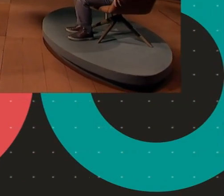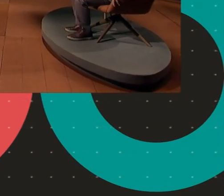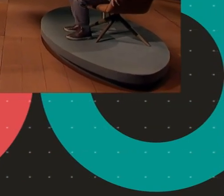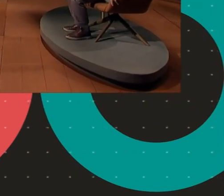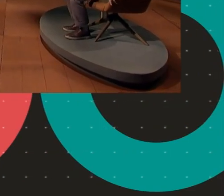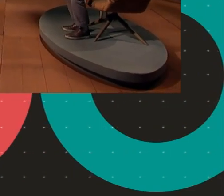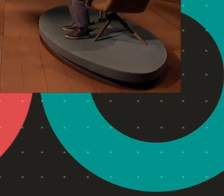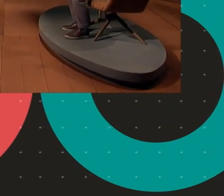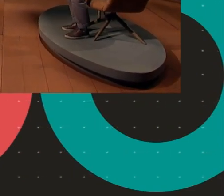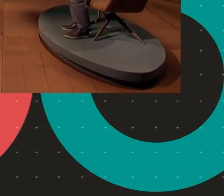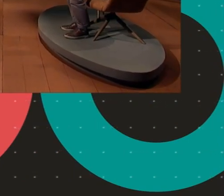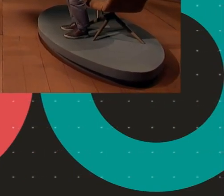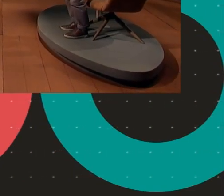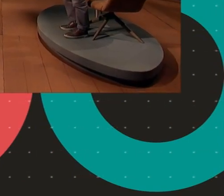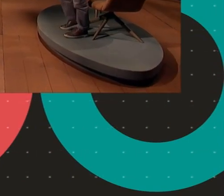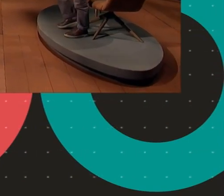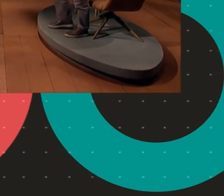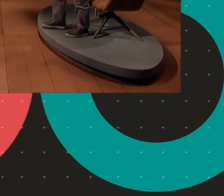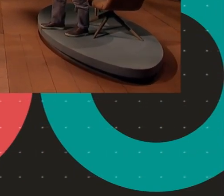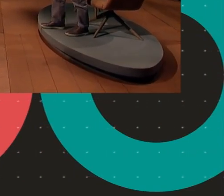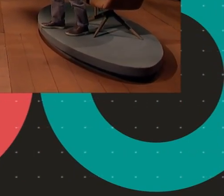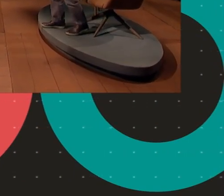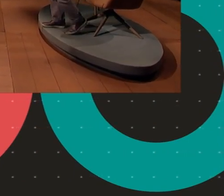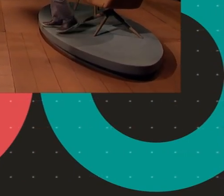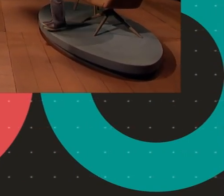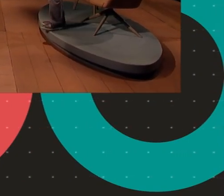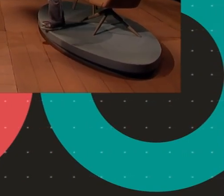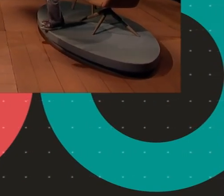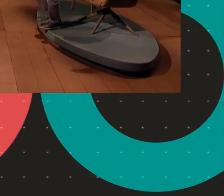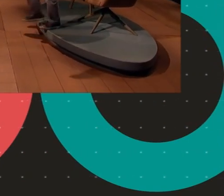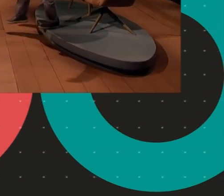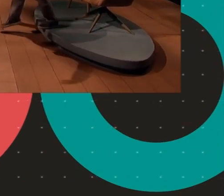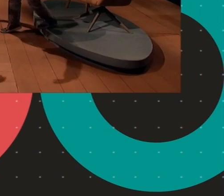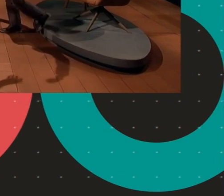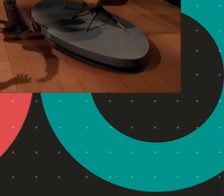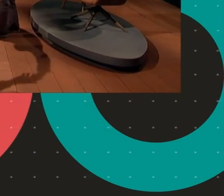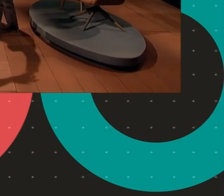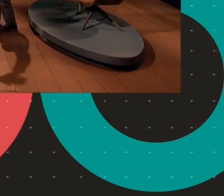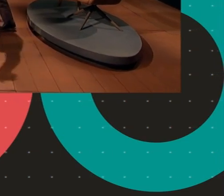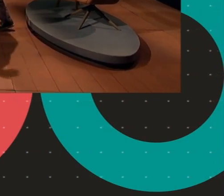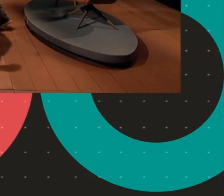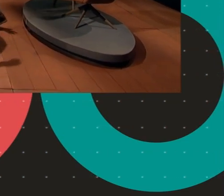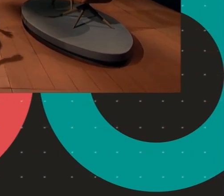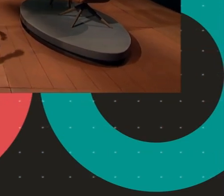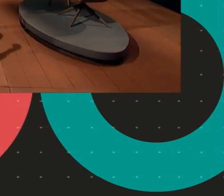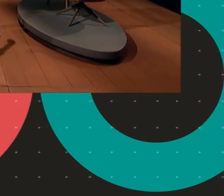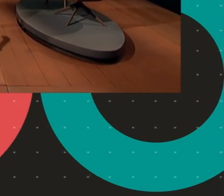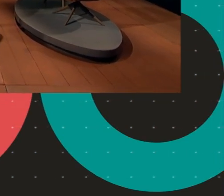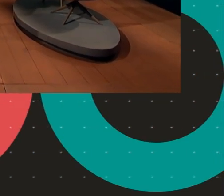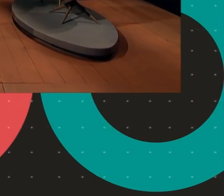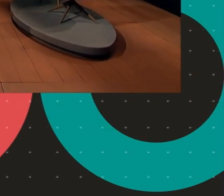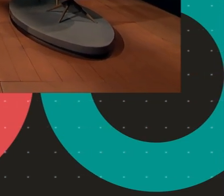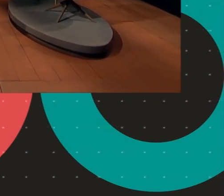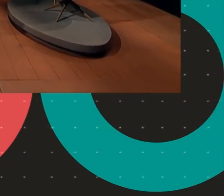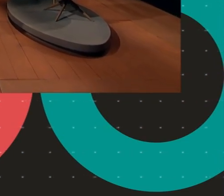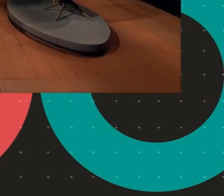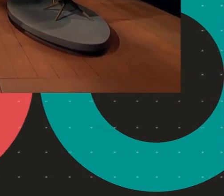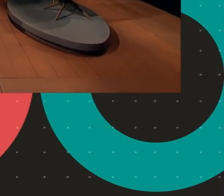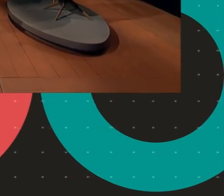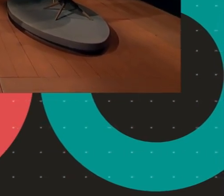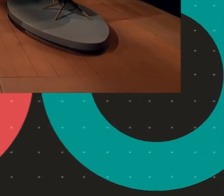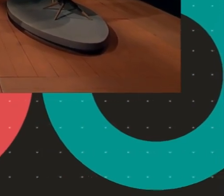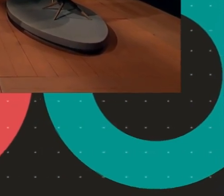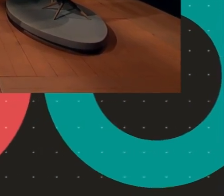lá muito obrigada é uma aula simp dois